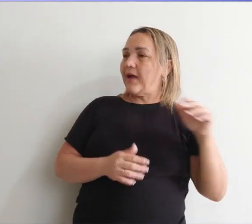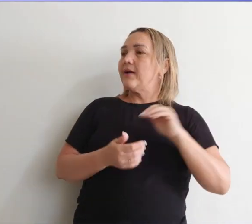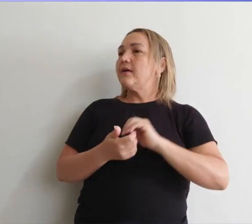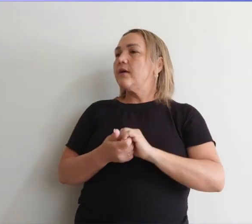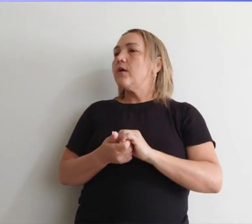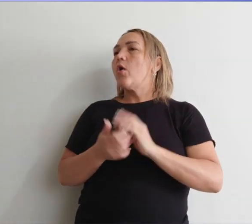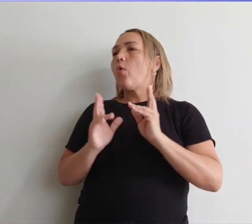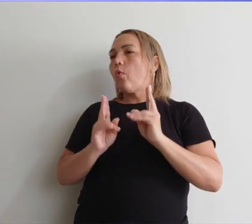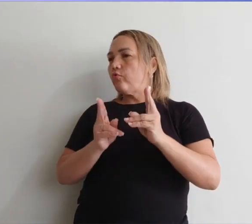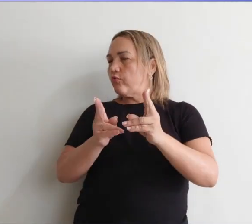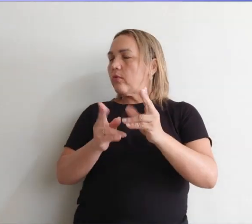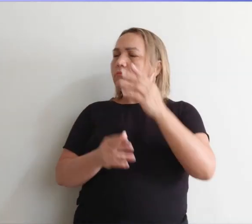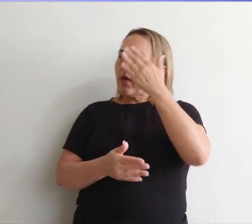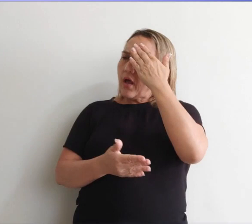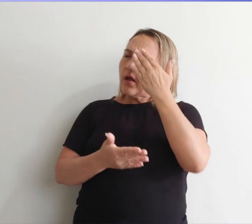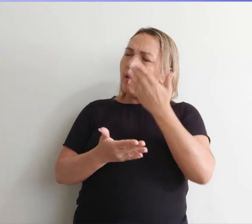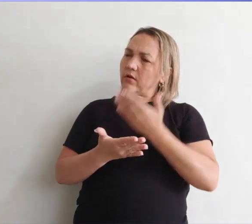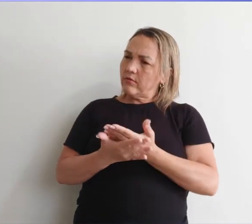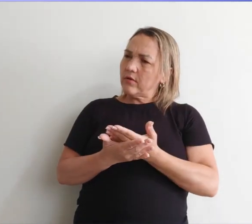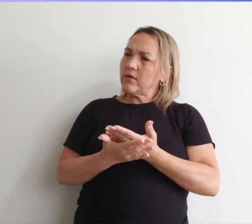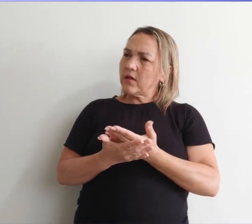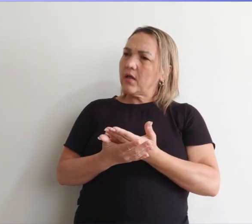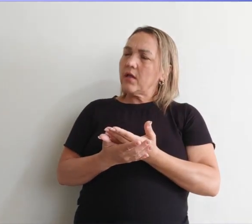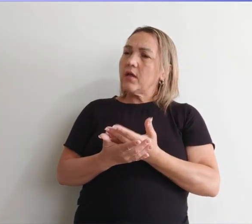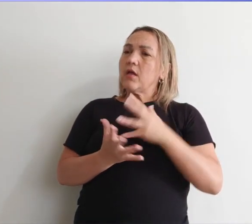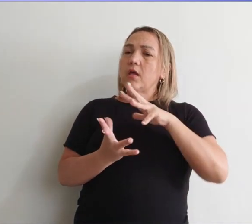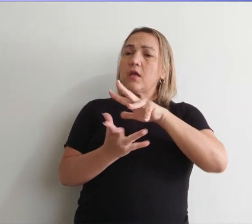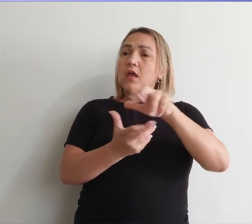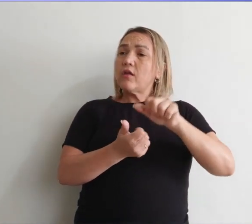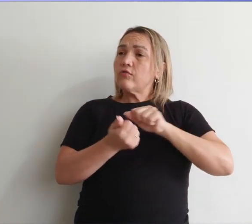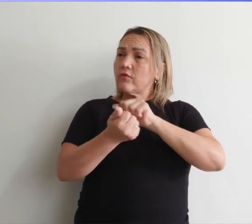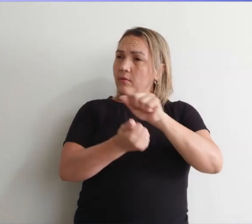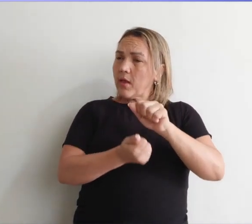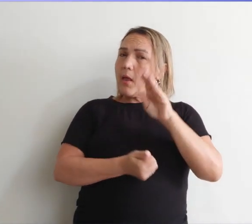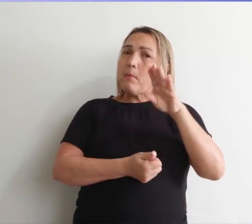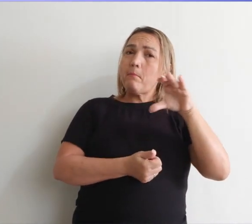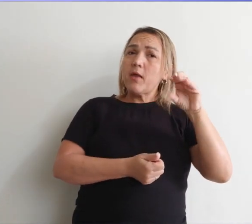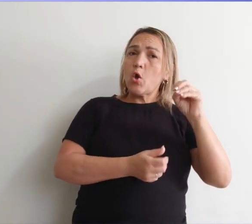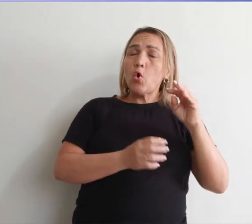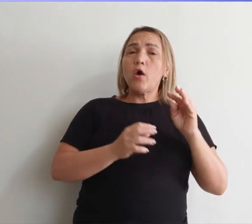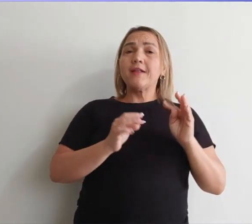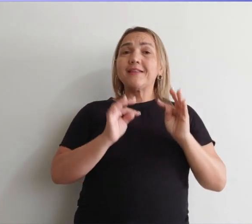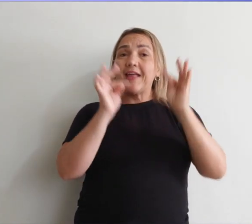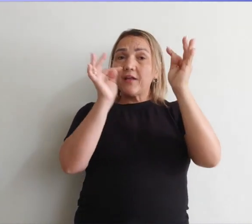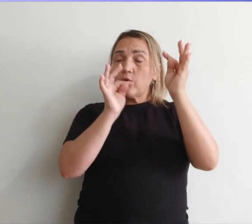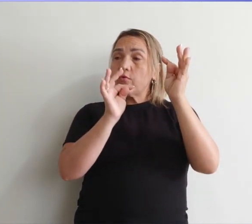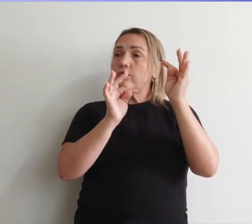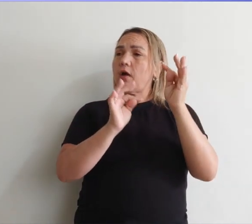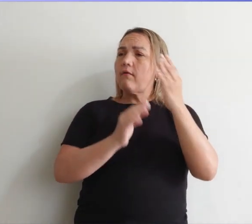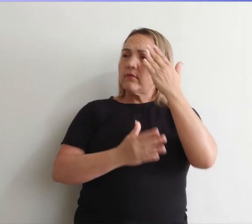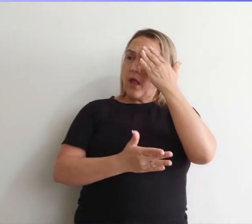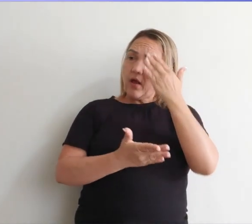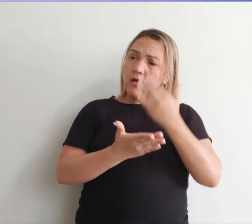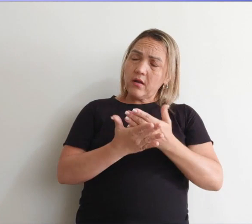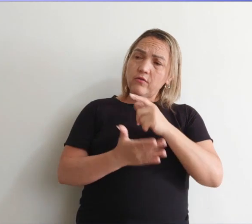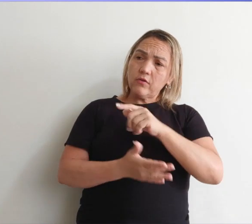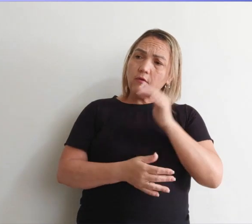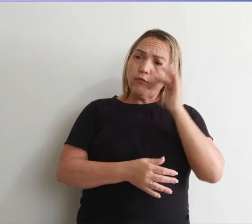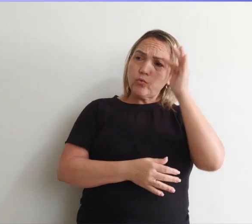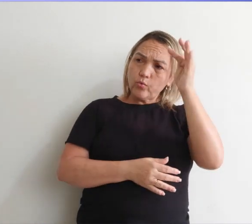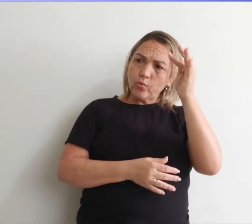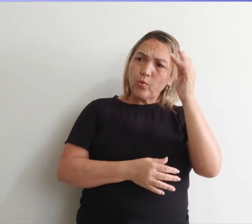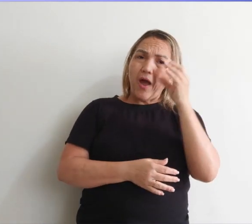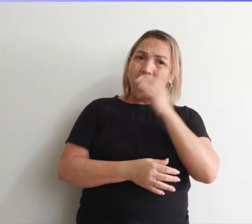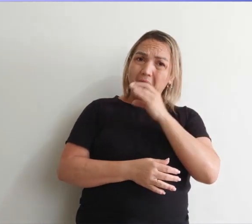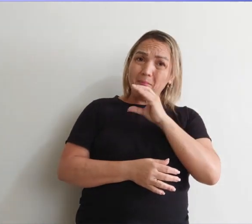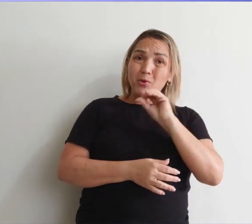questão. Você acredita que seja, né, essa questão da sustentabilidade, da biotecnologia, você acredita que isso seja um